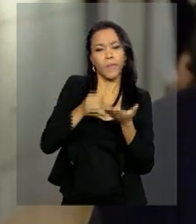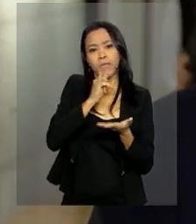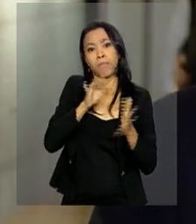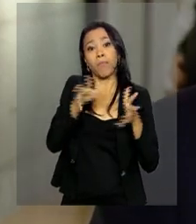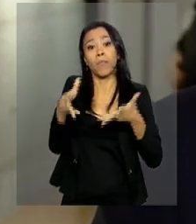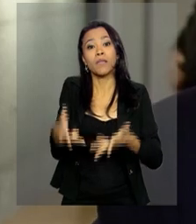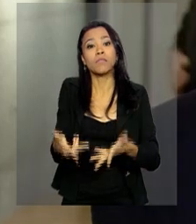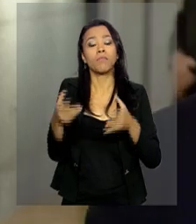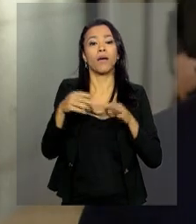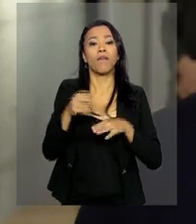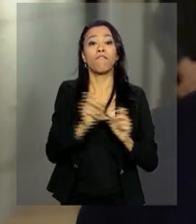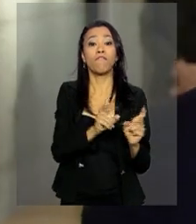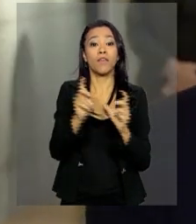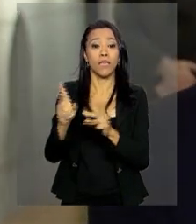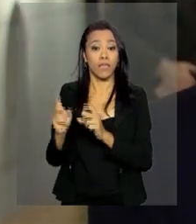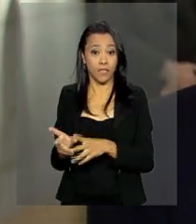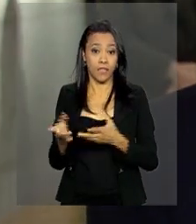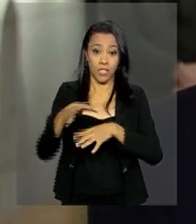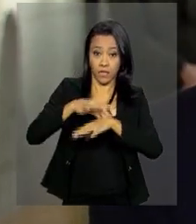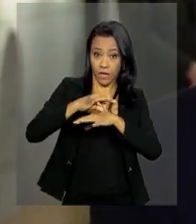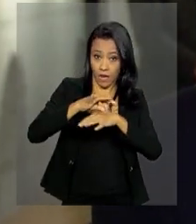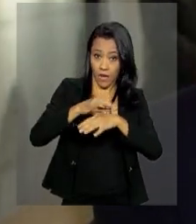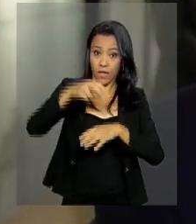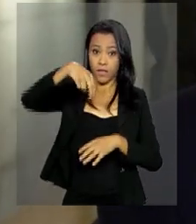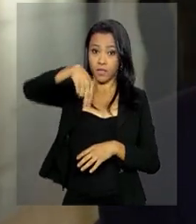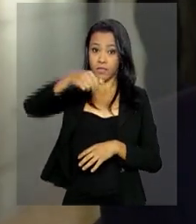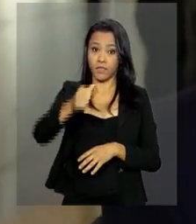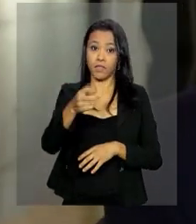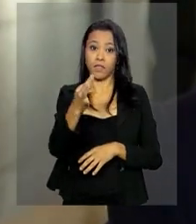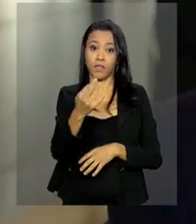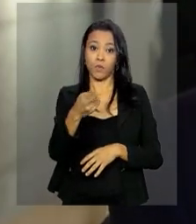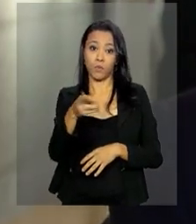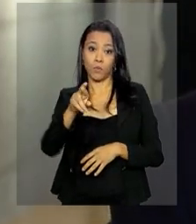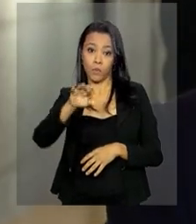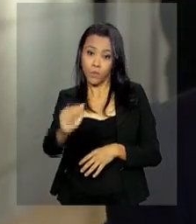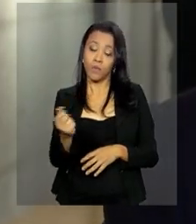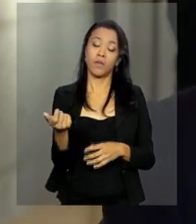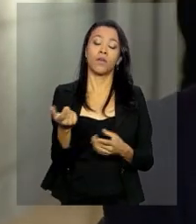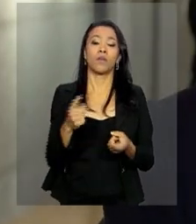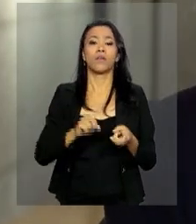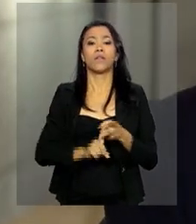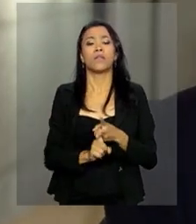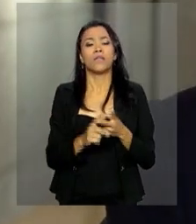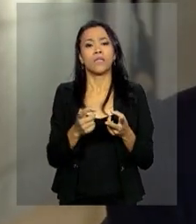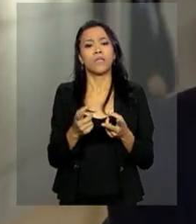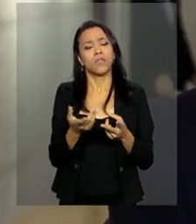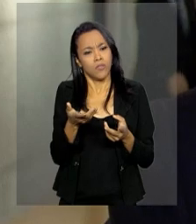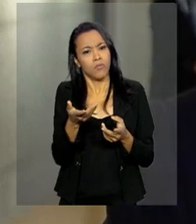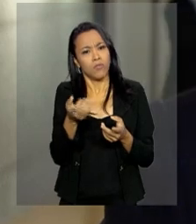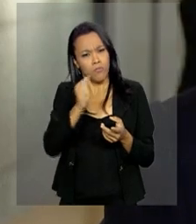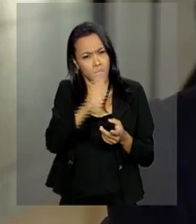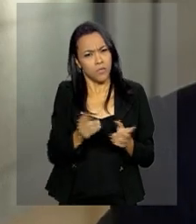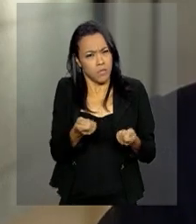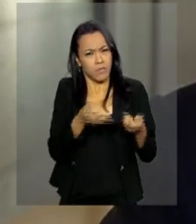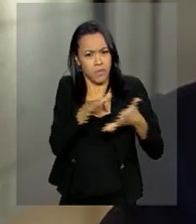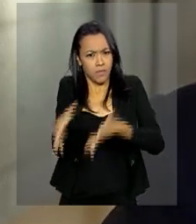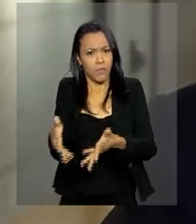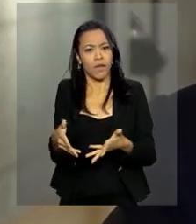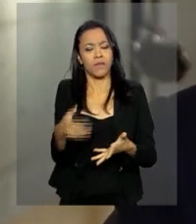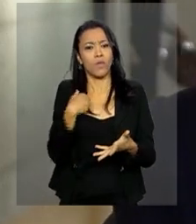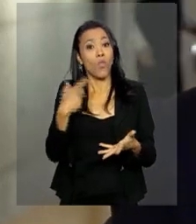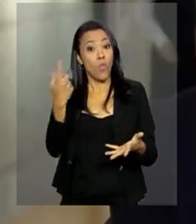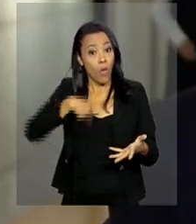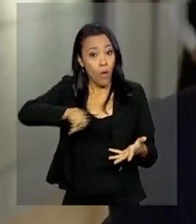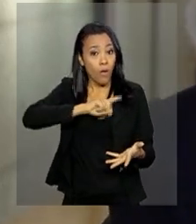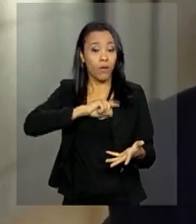mercado de carne e Natura que ainda não participamos um mercado maduro importante grande e que o Brasil precisa participar então estamos em